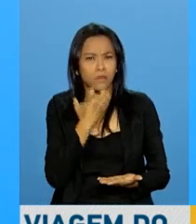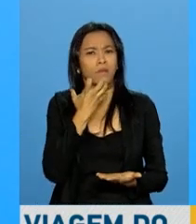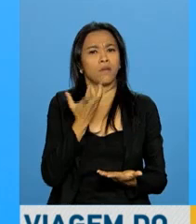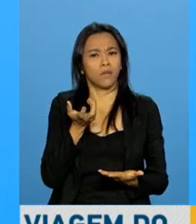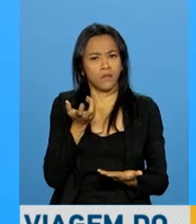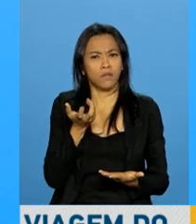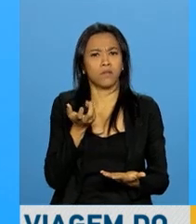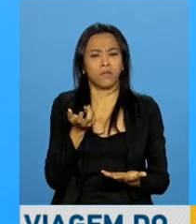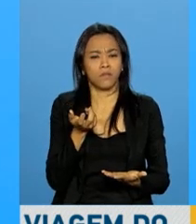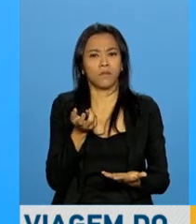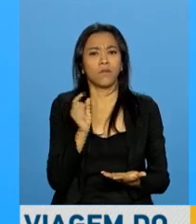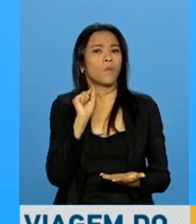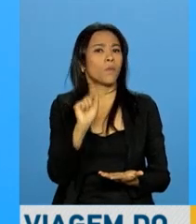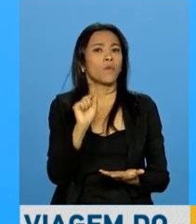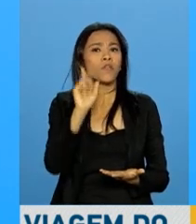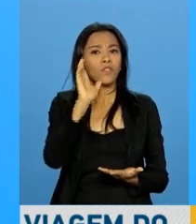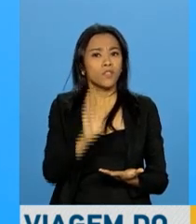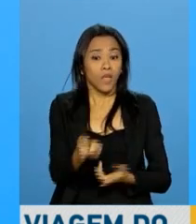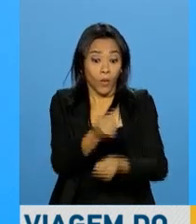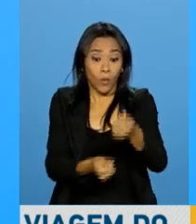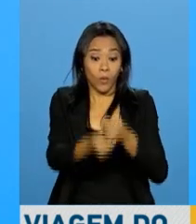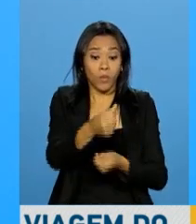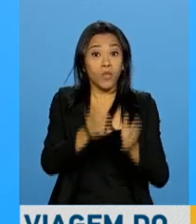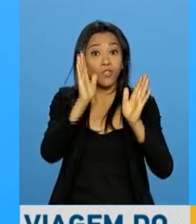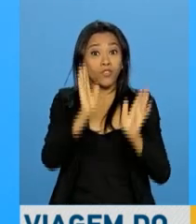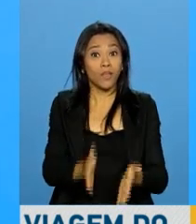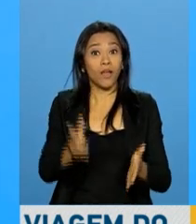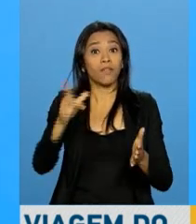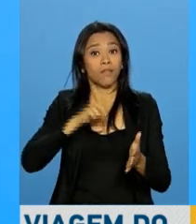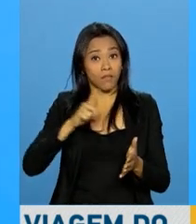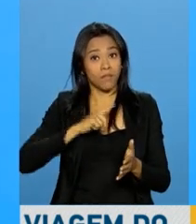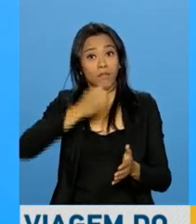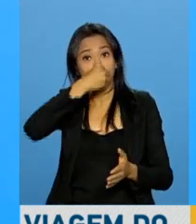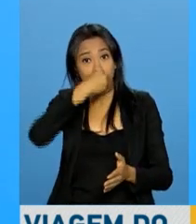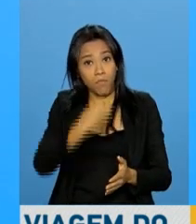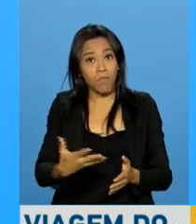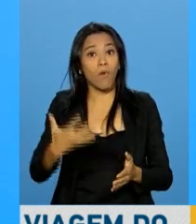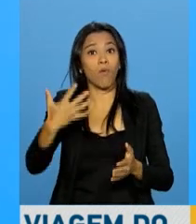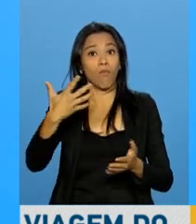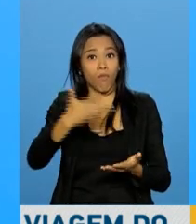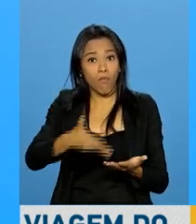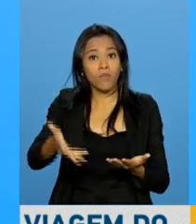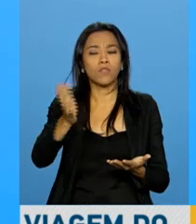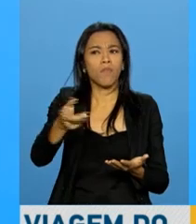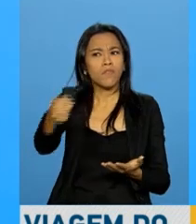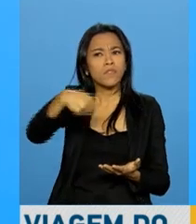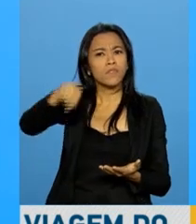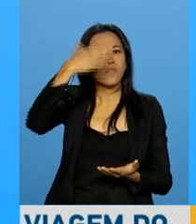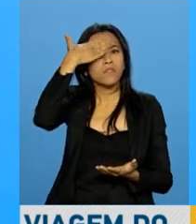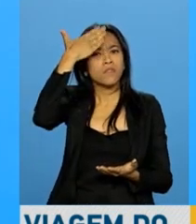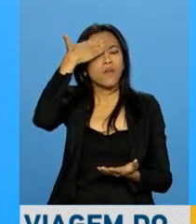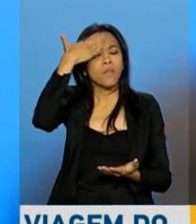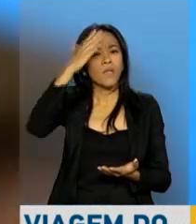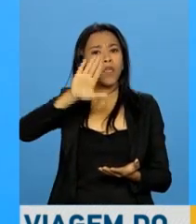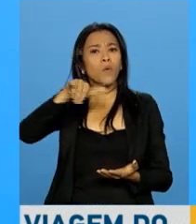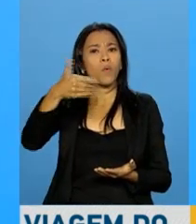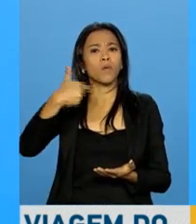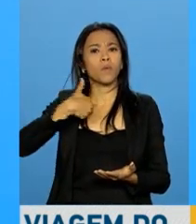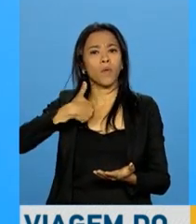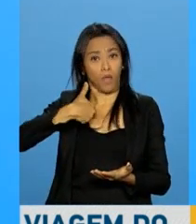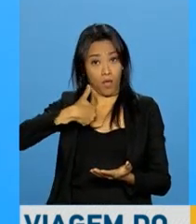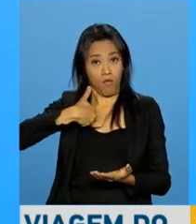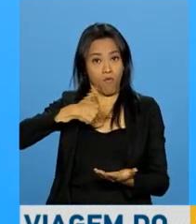economia já oferece resultados. Para os senhores terem uma ideia, quando cheguei ao